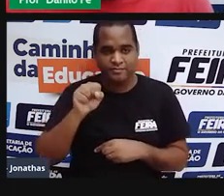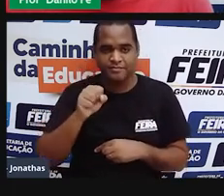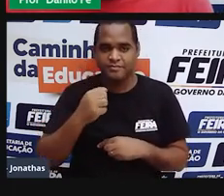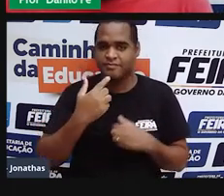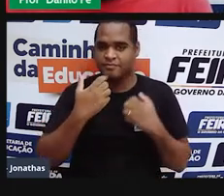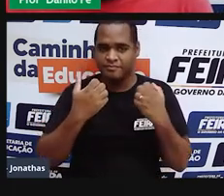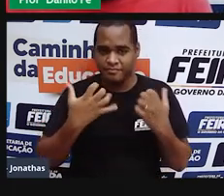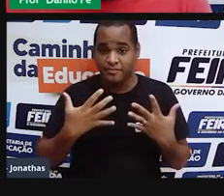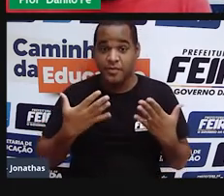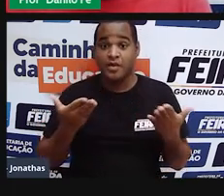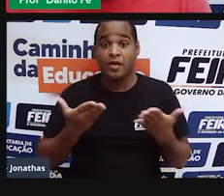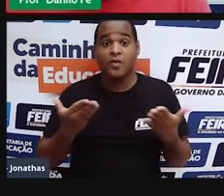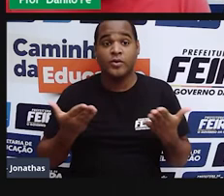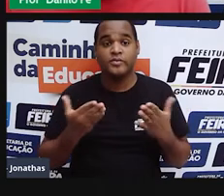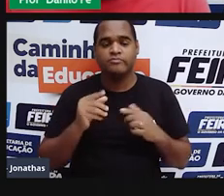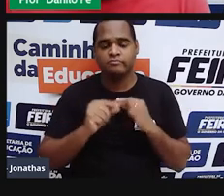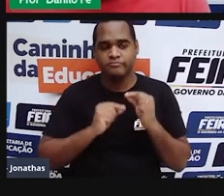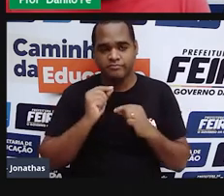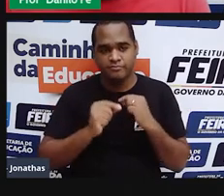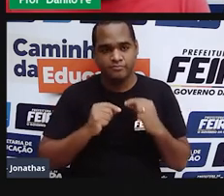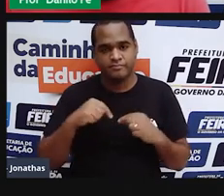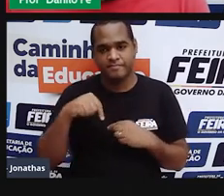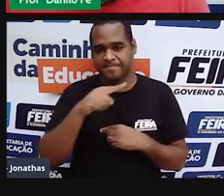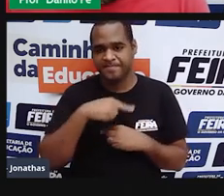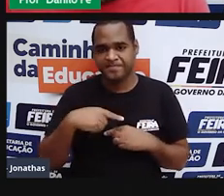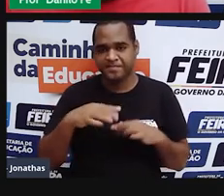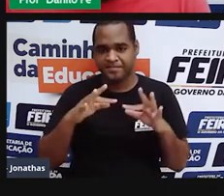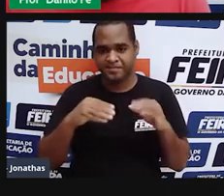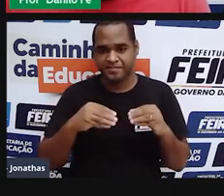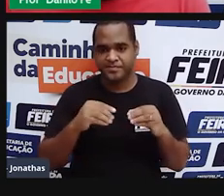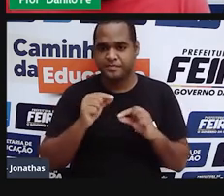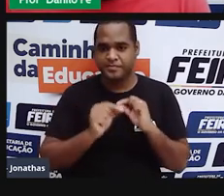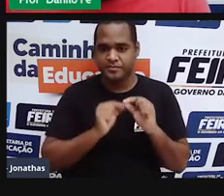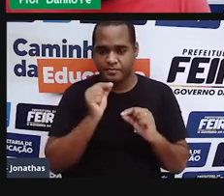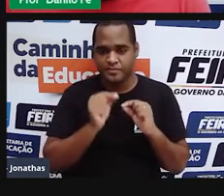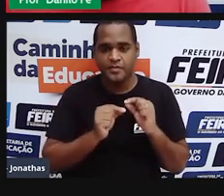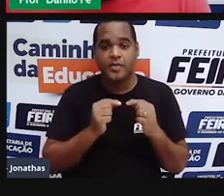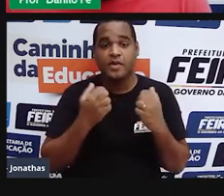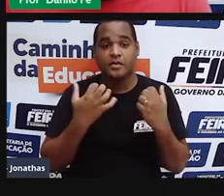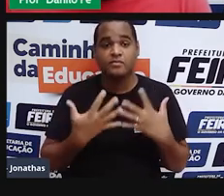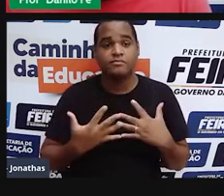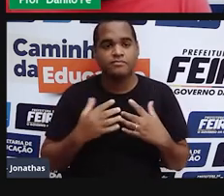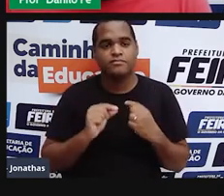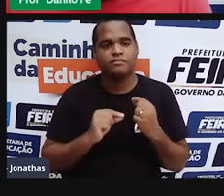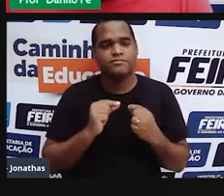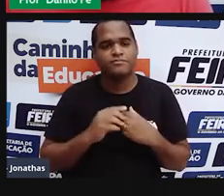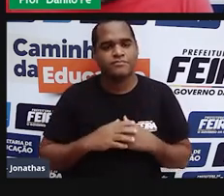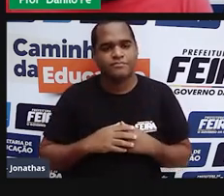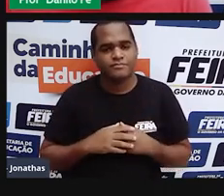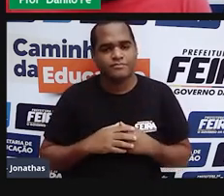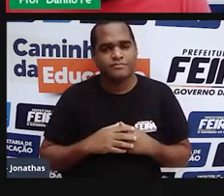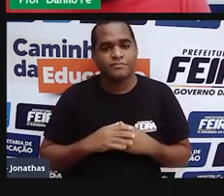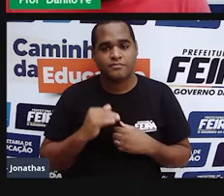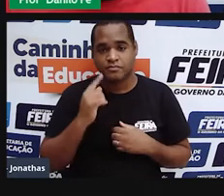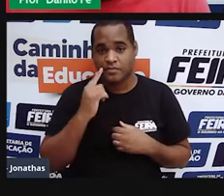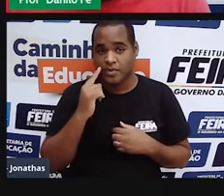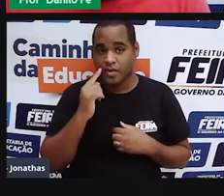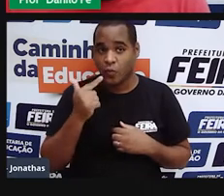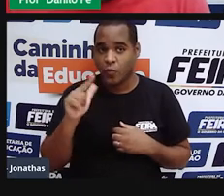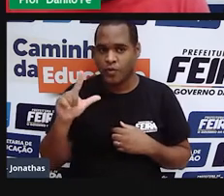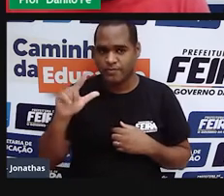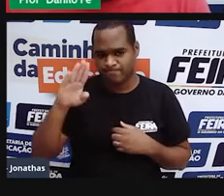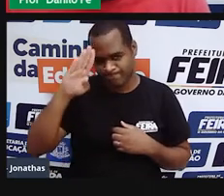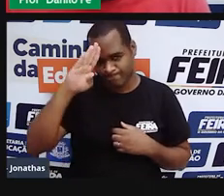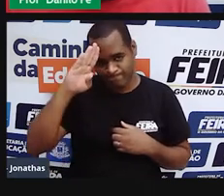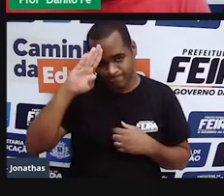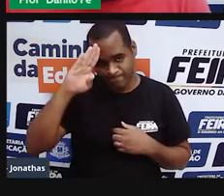e hoje a gente vai falar sobre o um dos maiores concursos